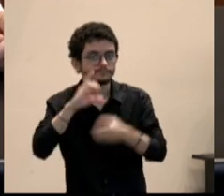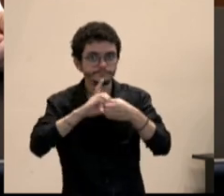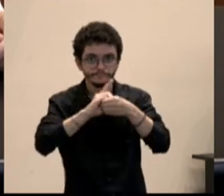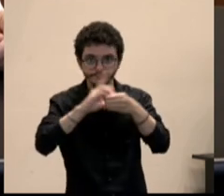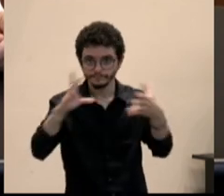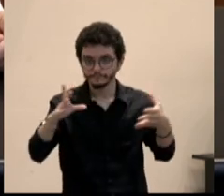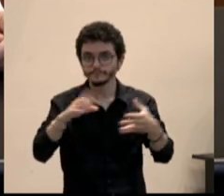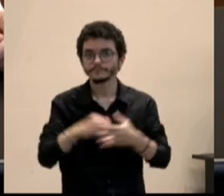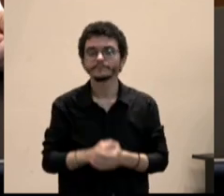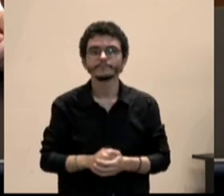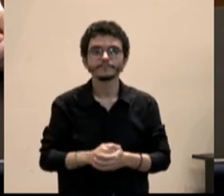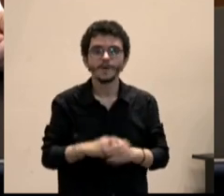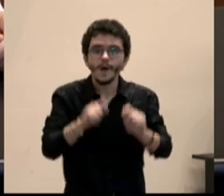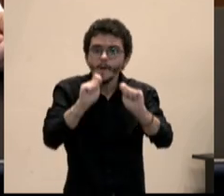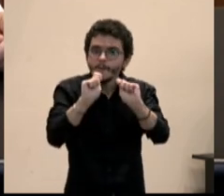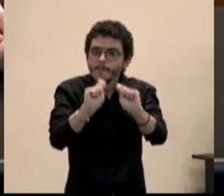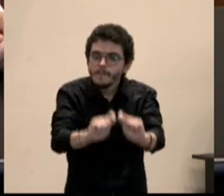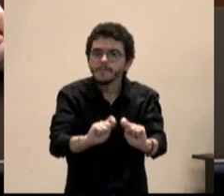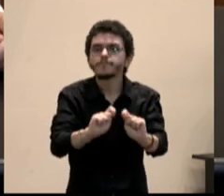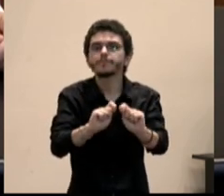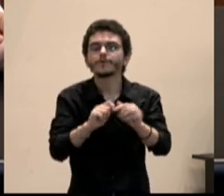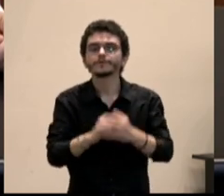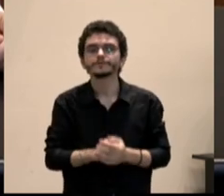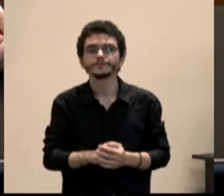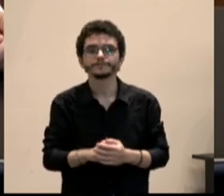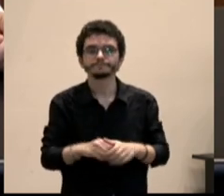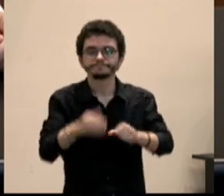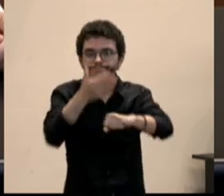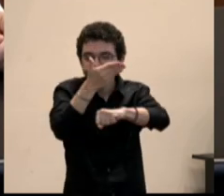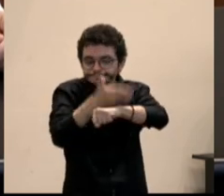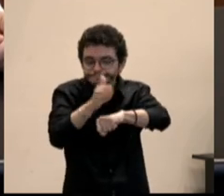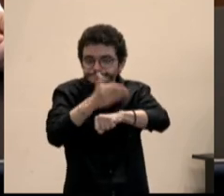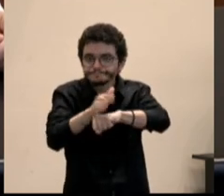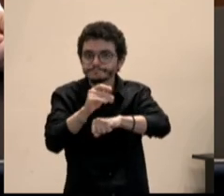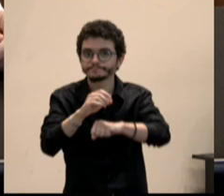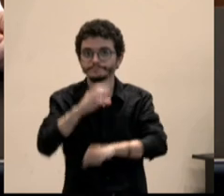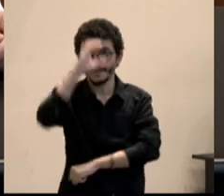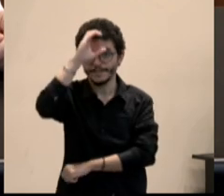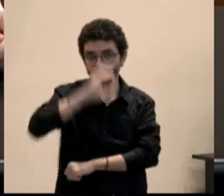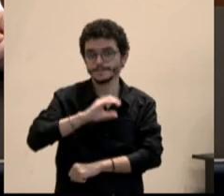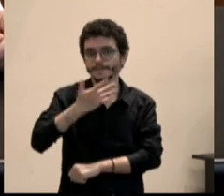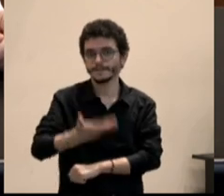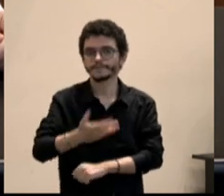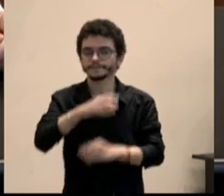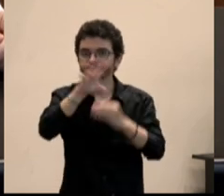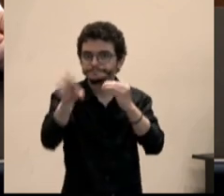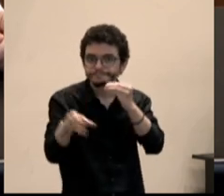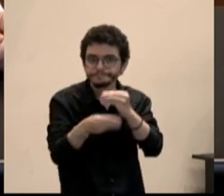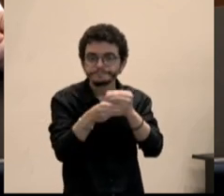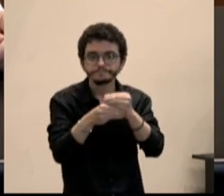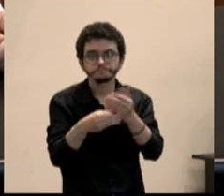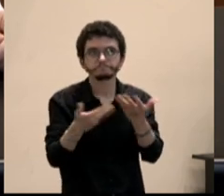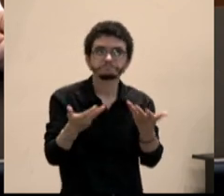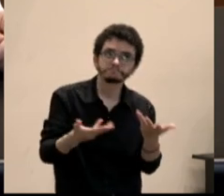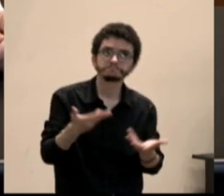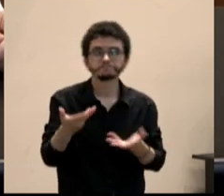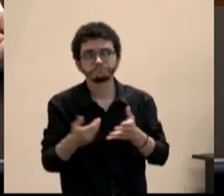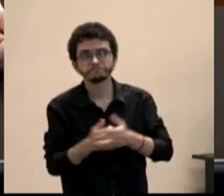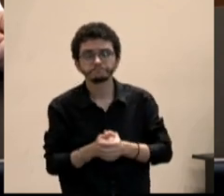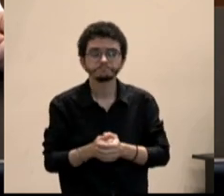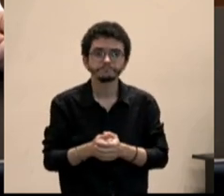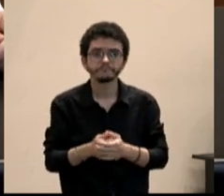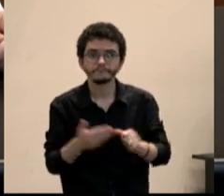democrática, possibilita o exercício da cidadania, contribuindo, de certo modo, para